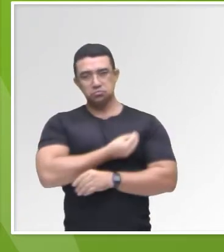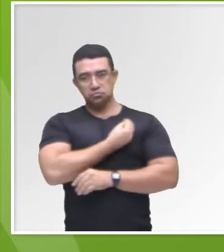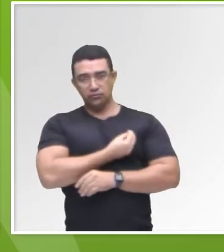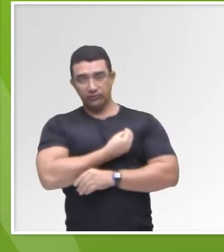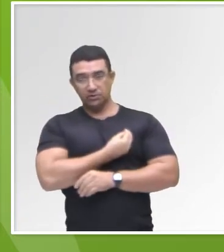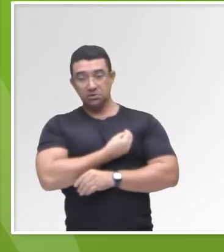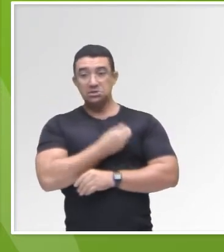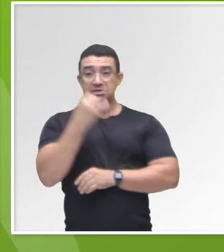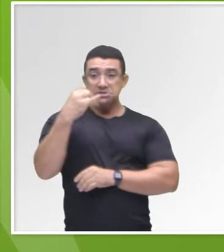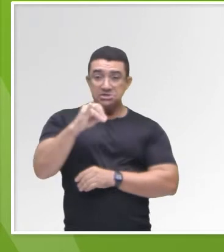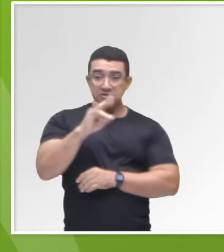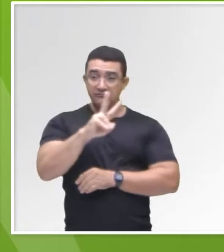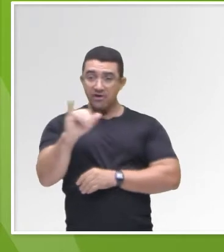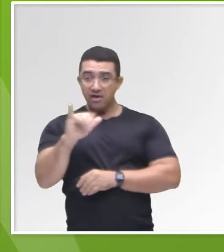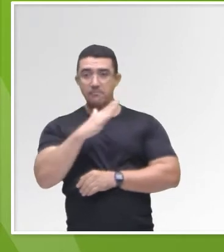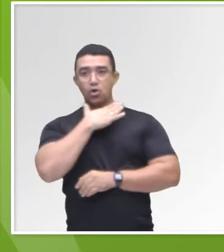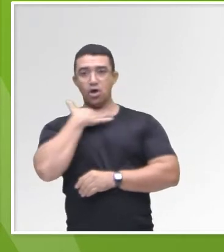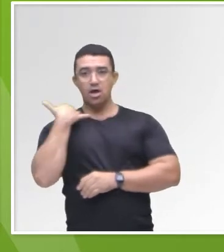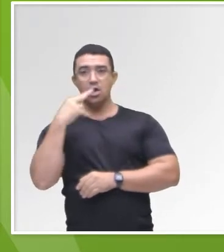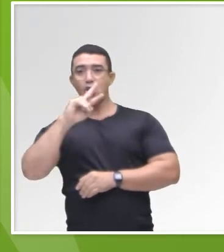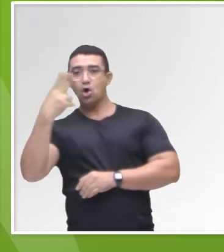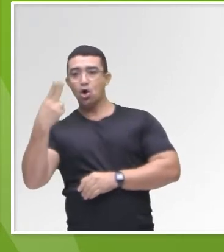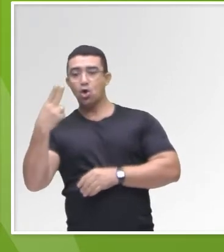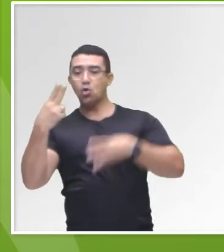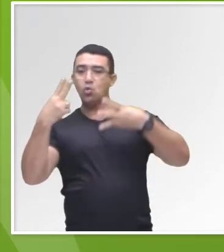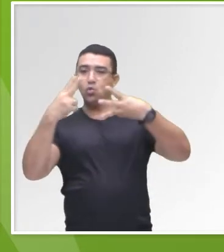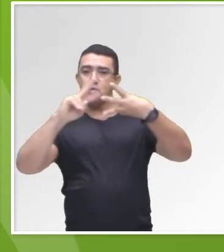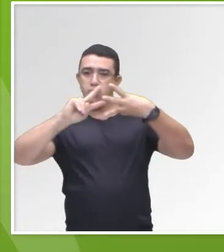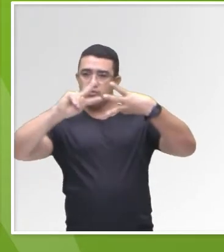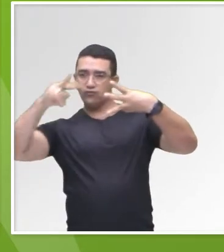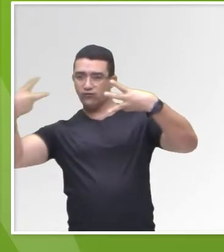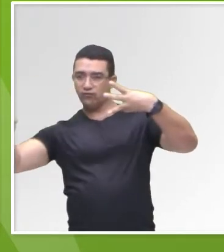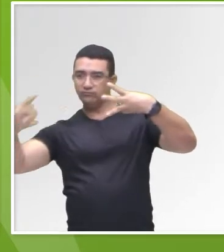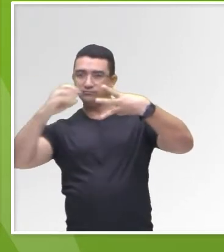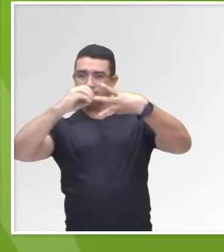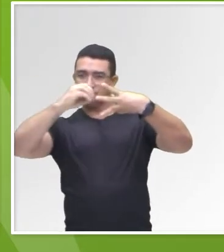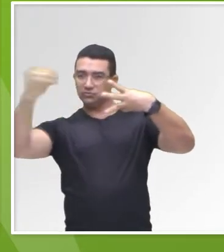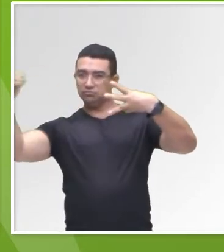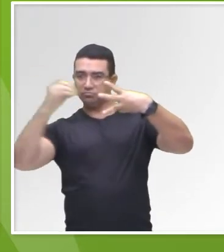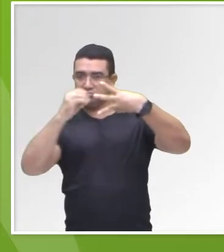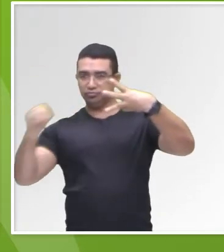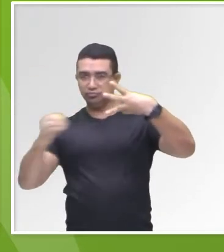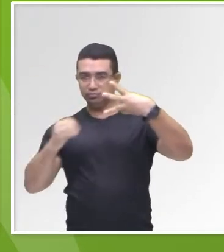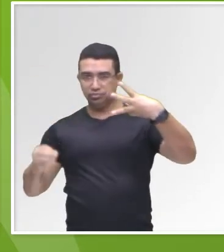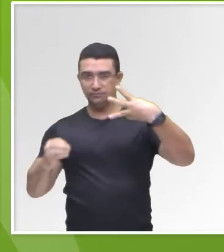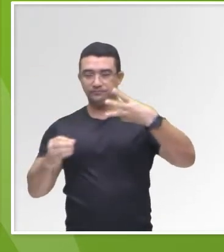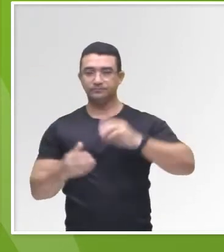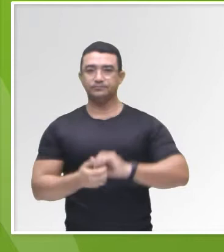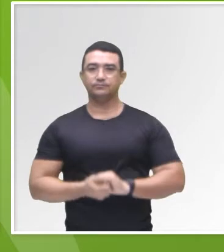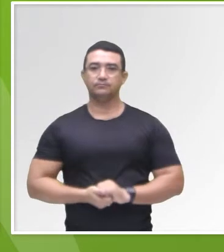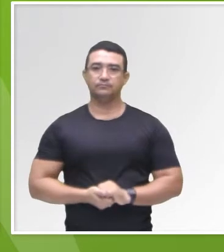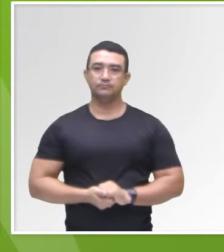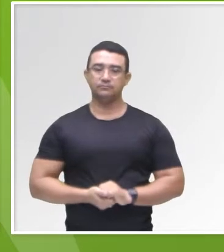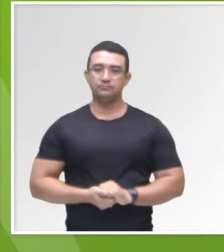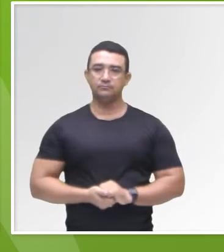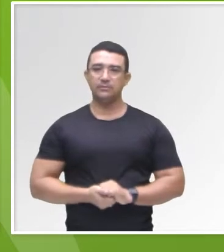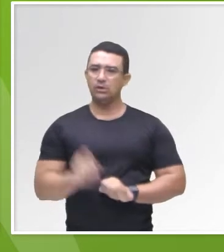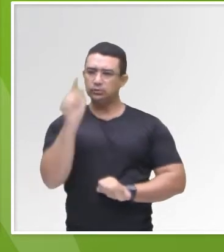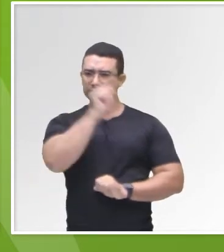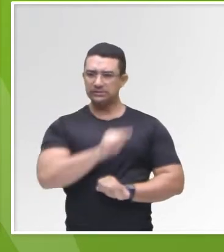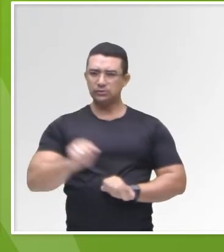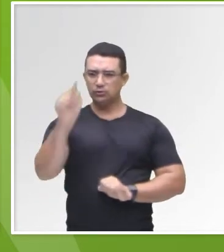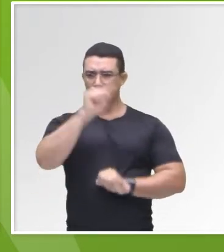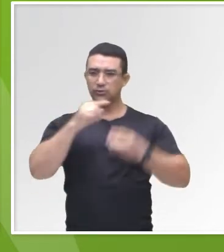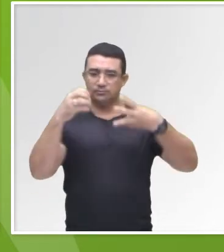ou se ela vai se dividir. Então, a gente está vendo aqui na imagem o ciclo celular. Ele acontece, né,